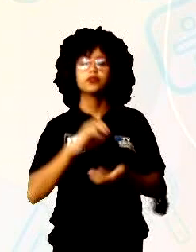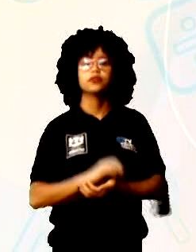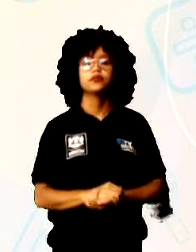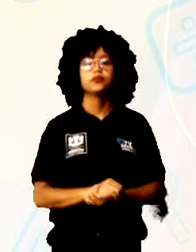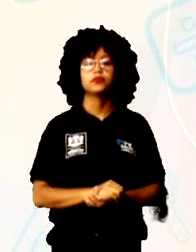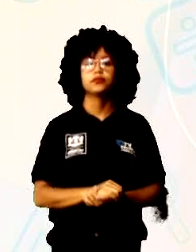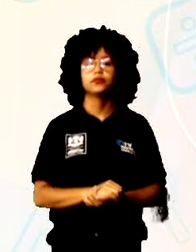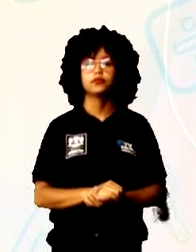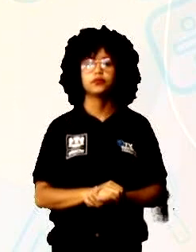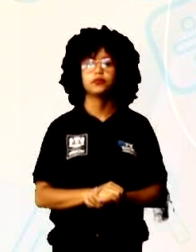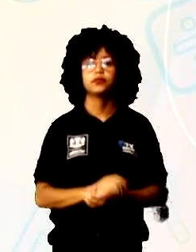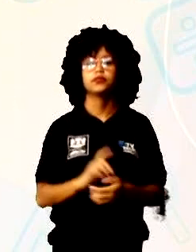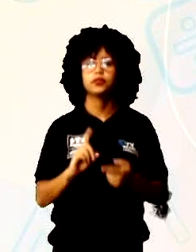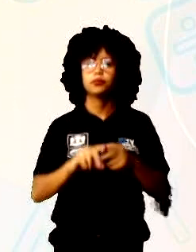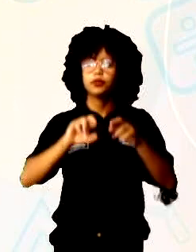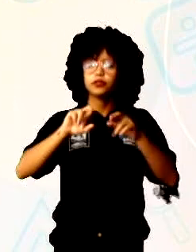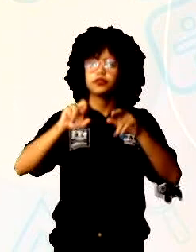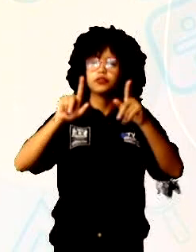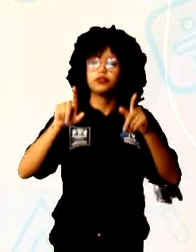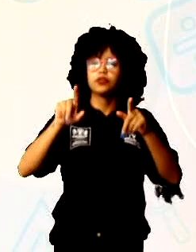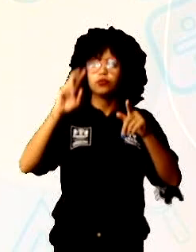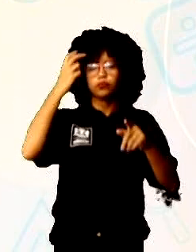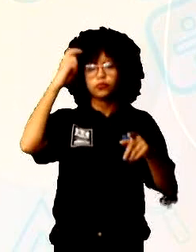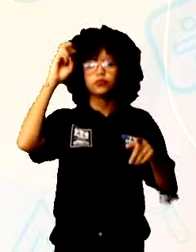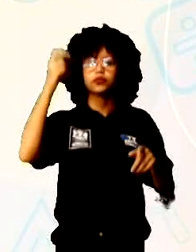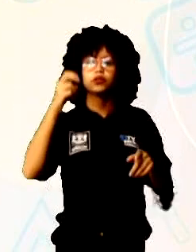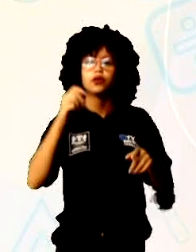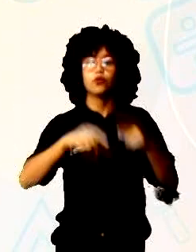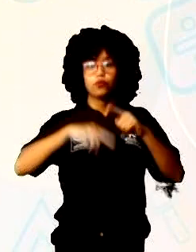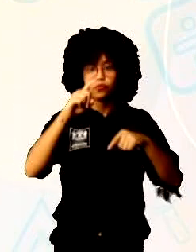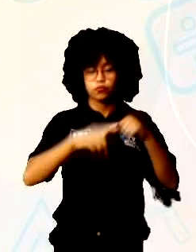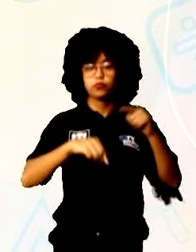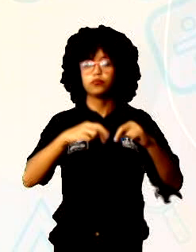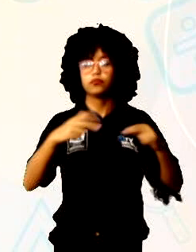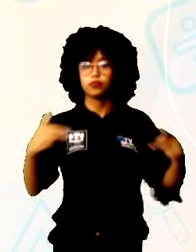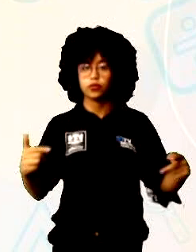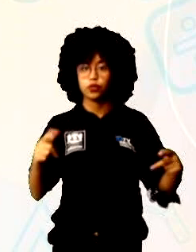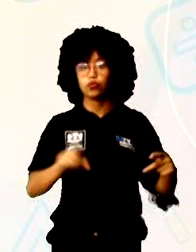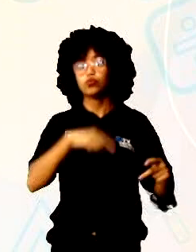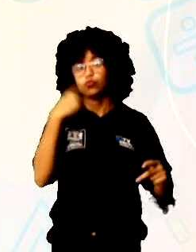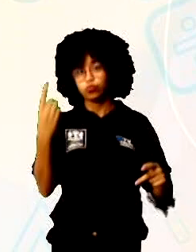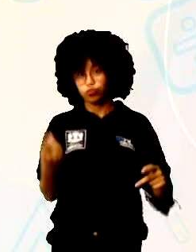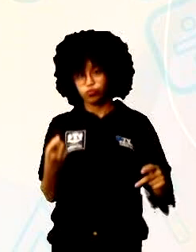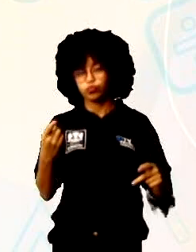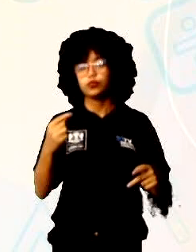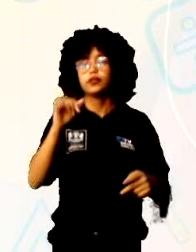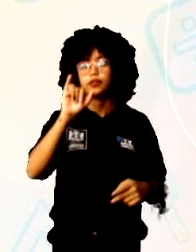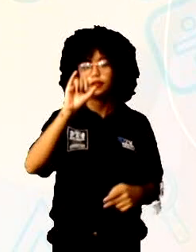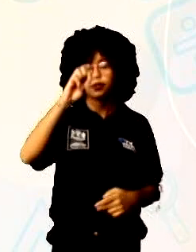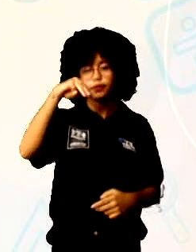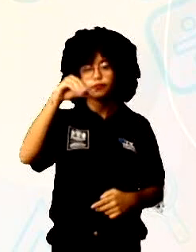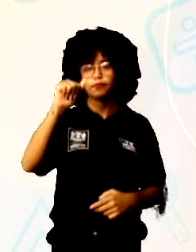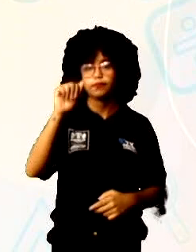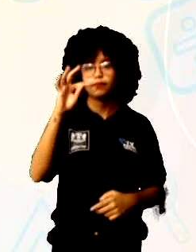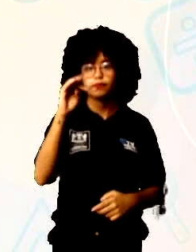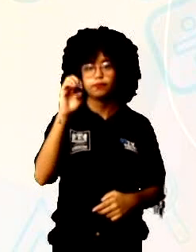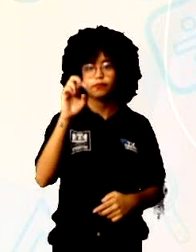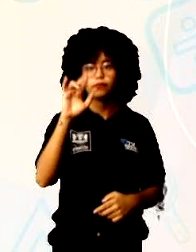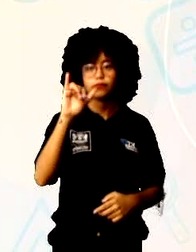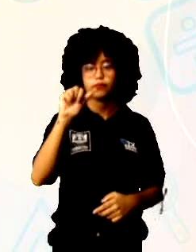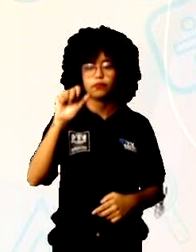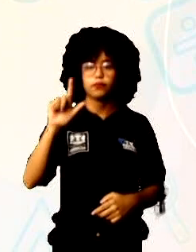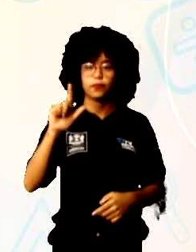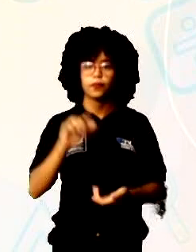é e acha que também diferenciou o que é Patrimônio material do que é o patrimônio imaterial não é